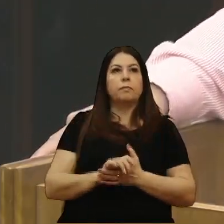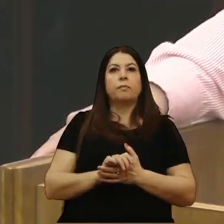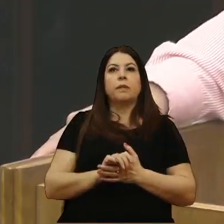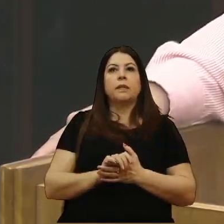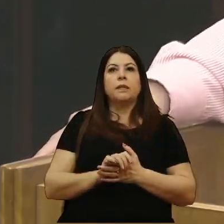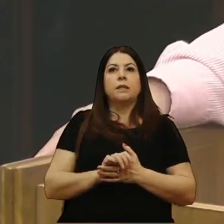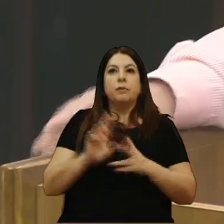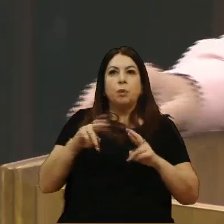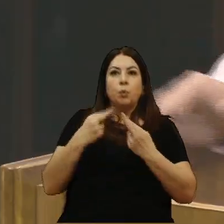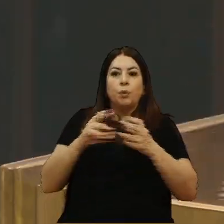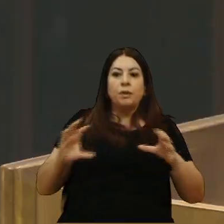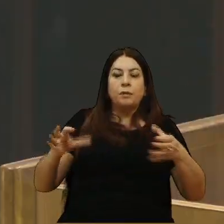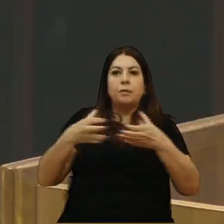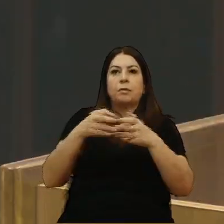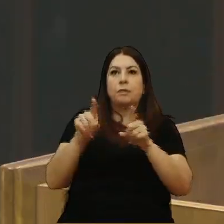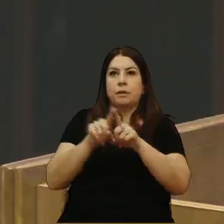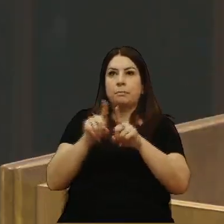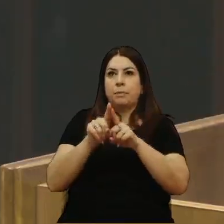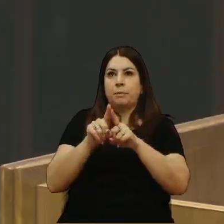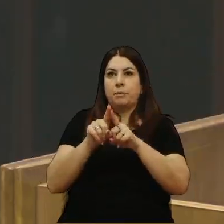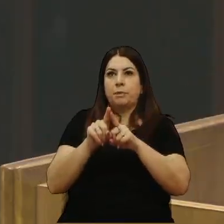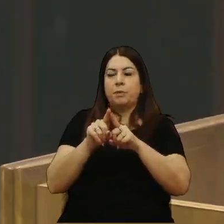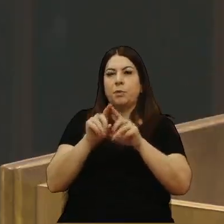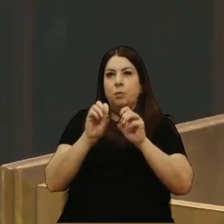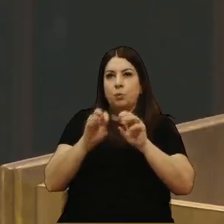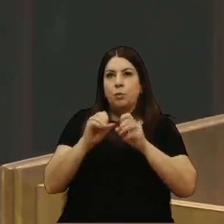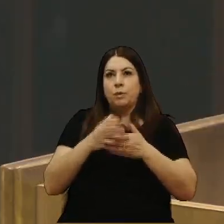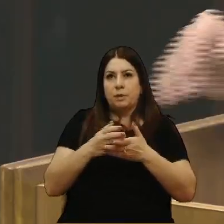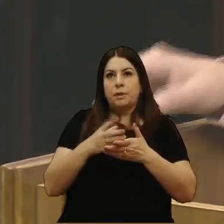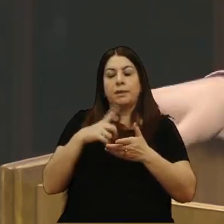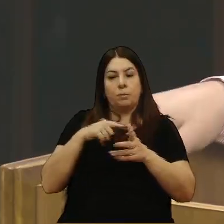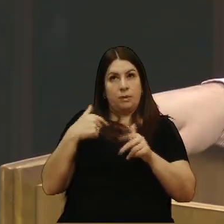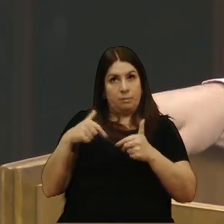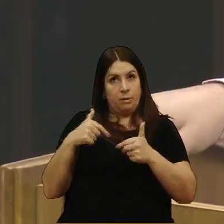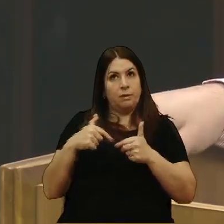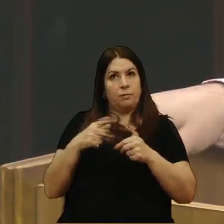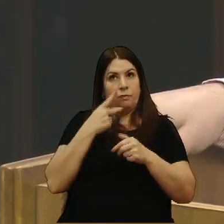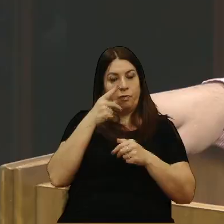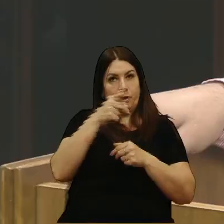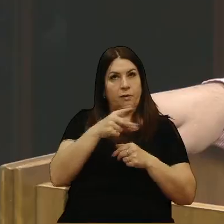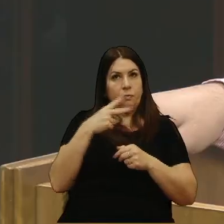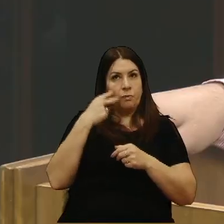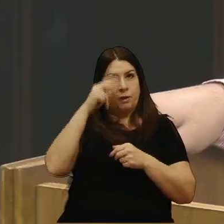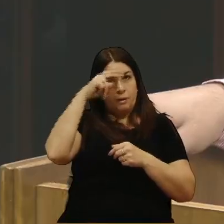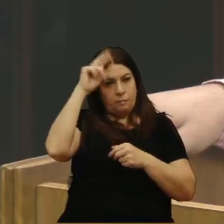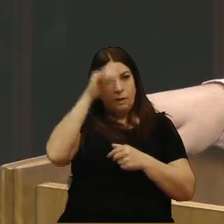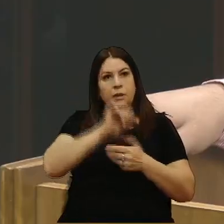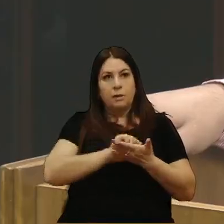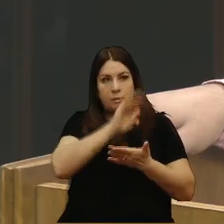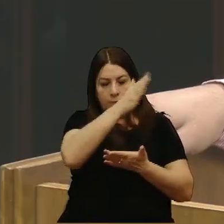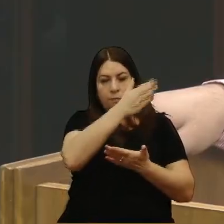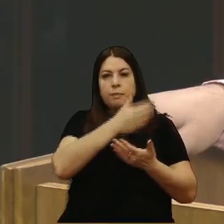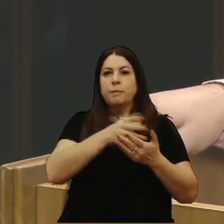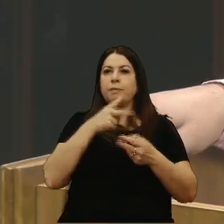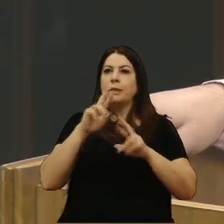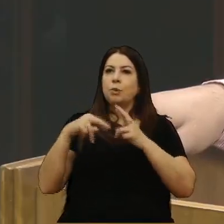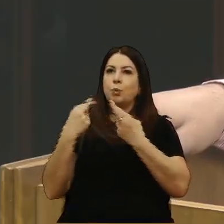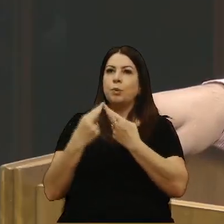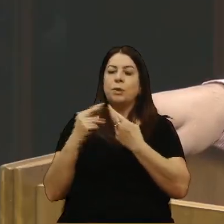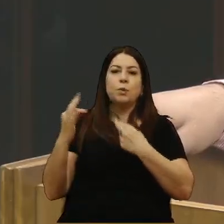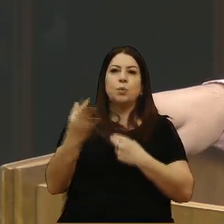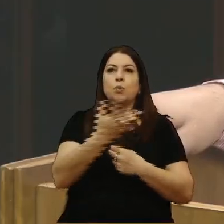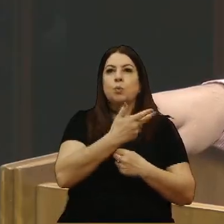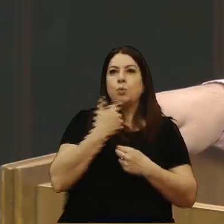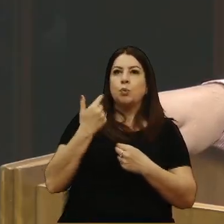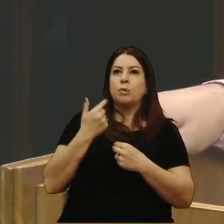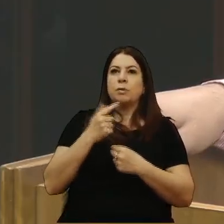vamos reunir também com a educação, já tem um trabalho, em seguida vou passar para o vereador Edson a parte, mas nós vamos reunir com todas